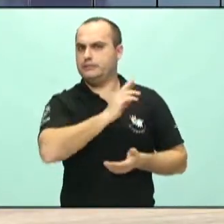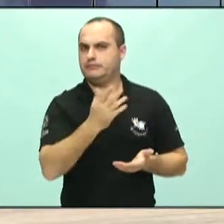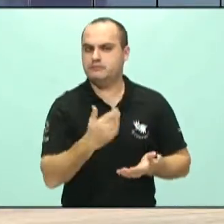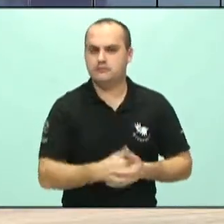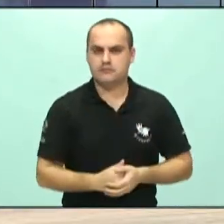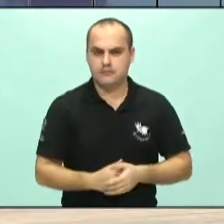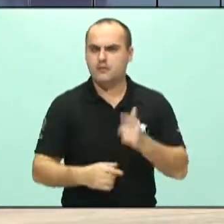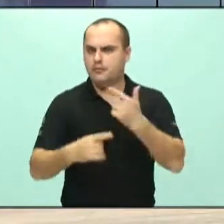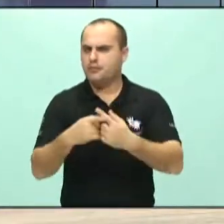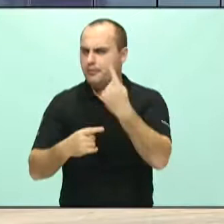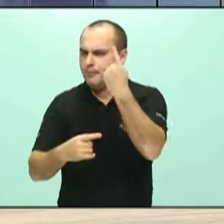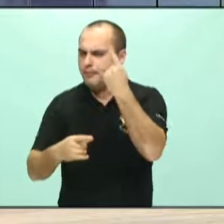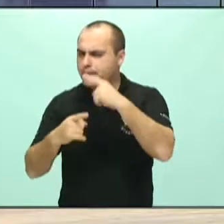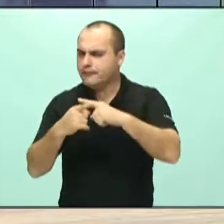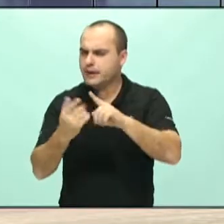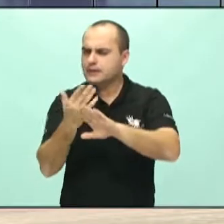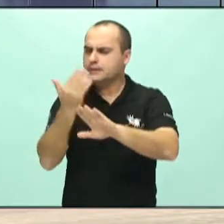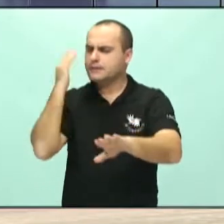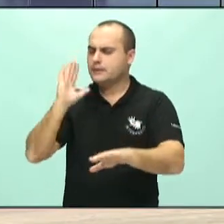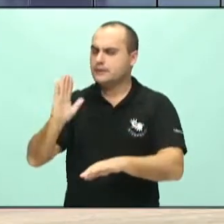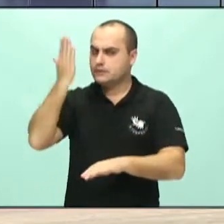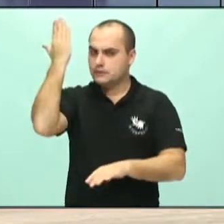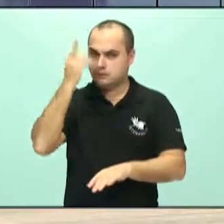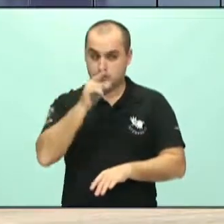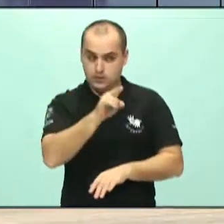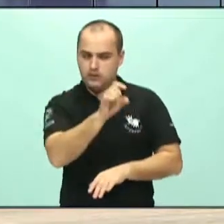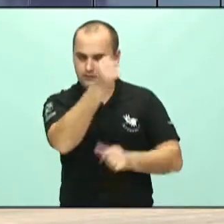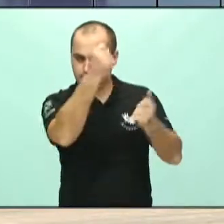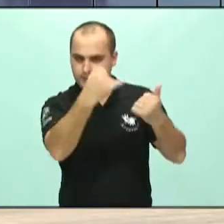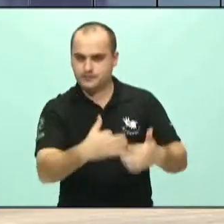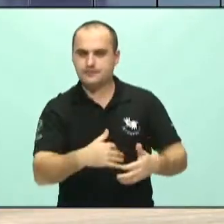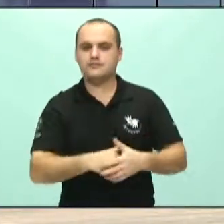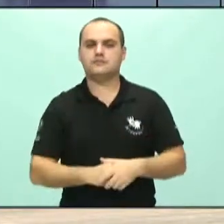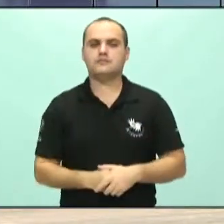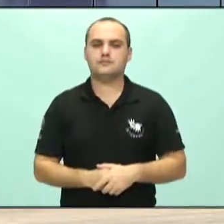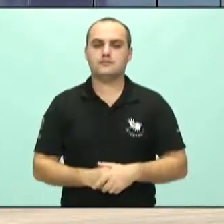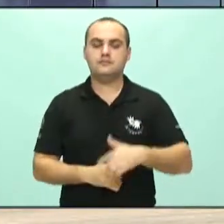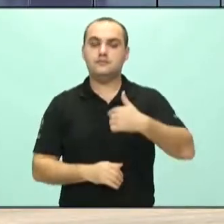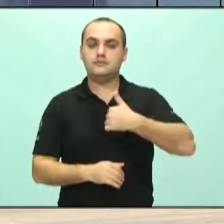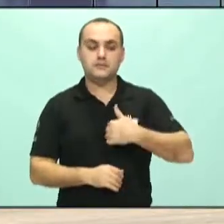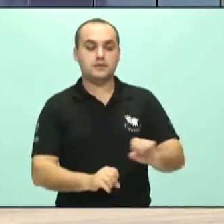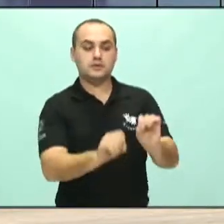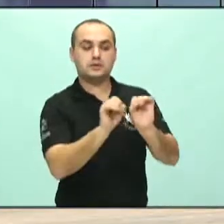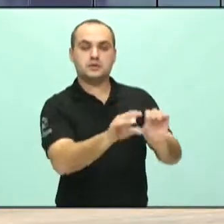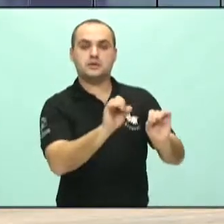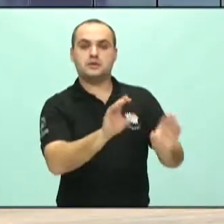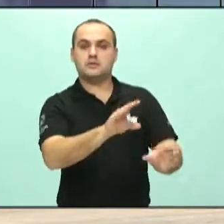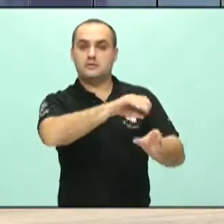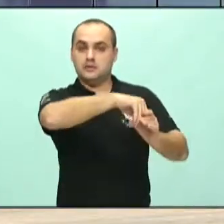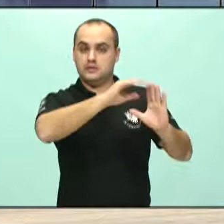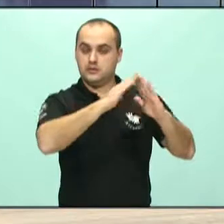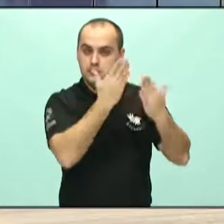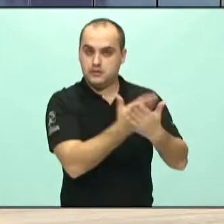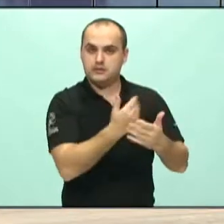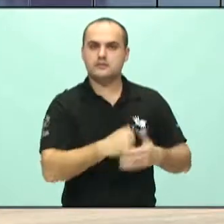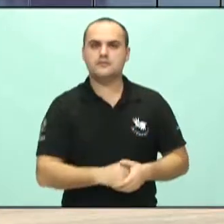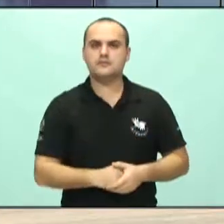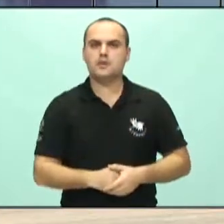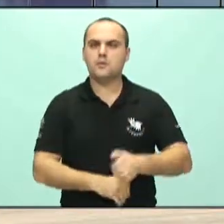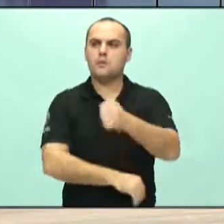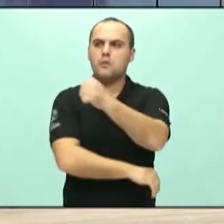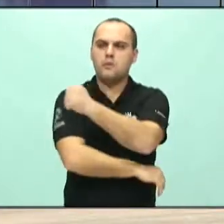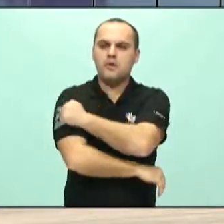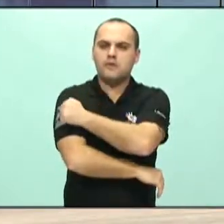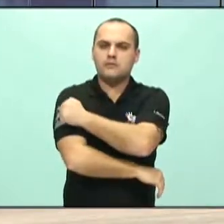uma vez aconteceu o seguinte, Maurício, só para te colocar. Estou dando aula numa escola, daqui a pouco o aluno chega,